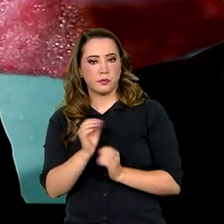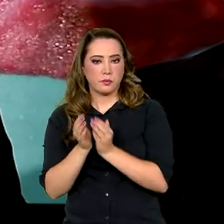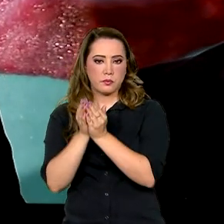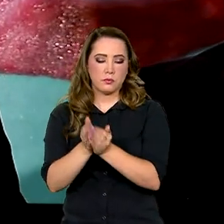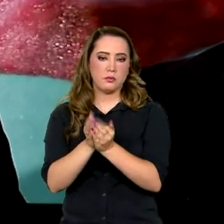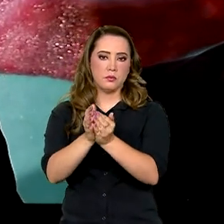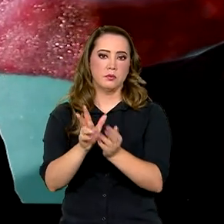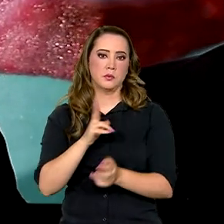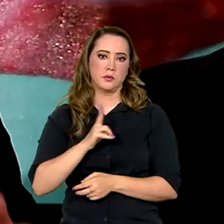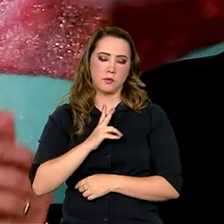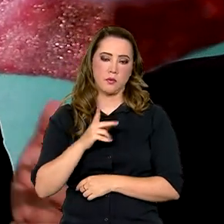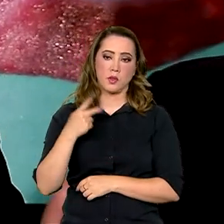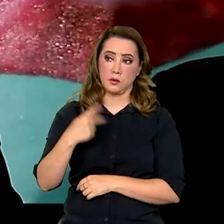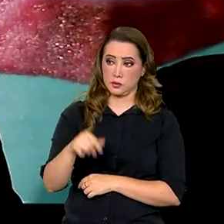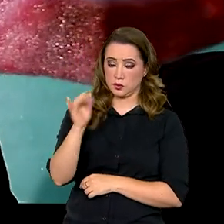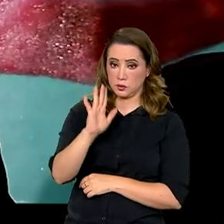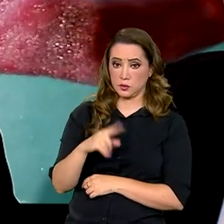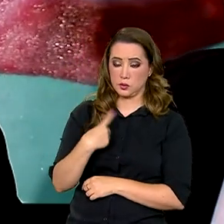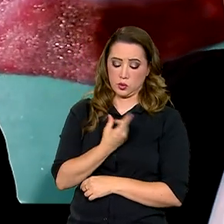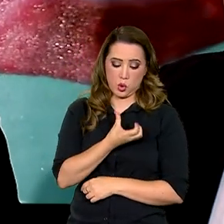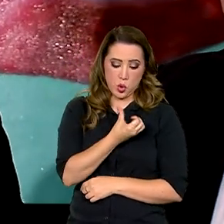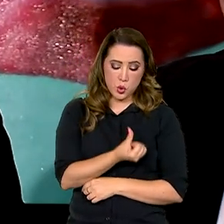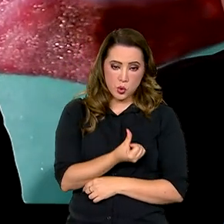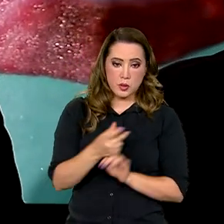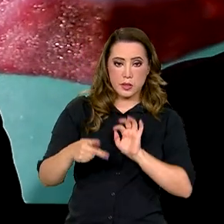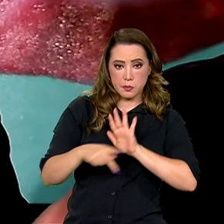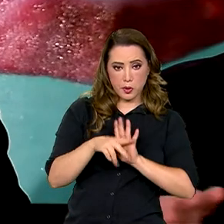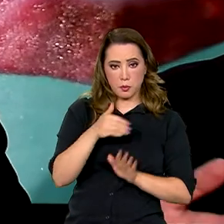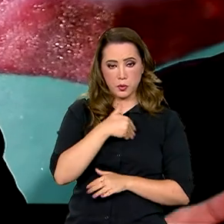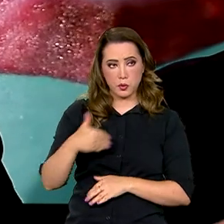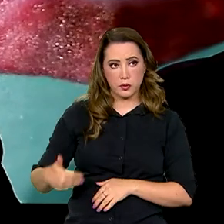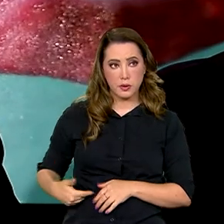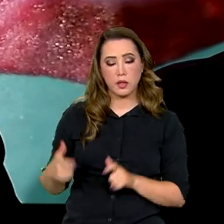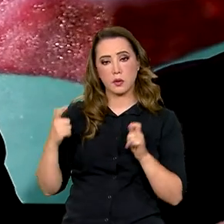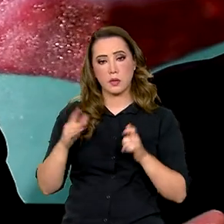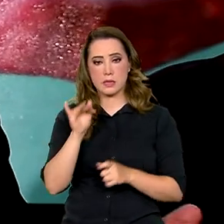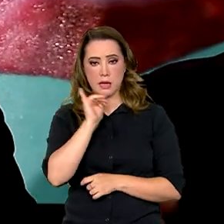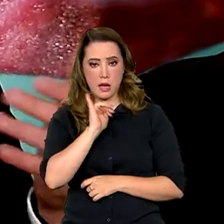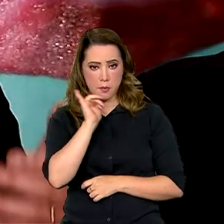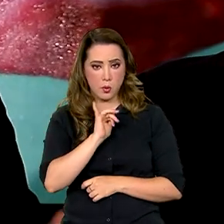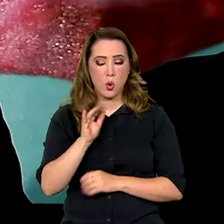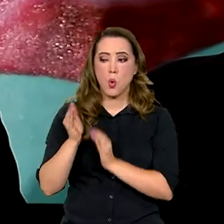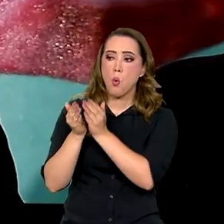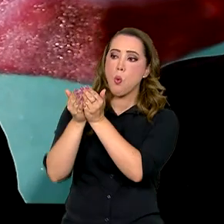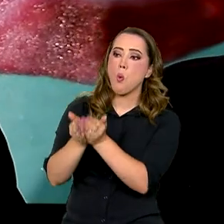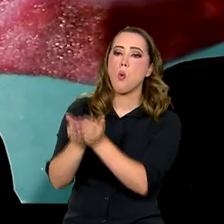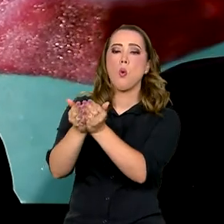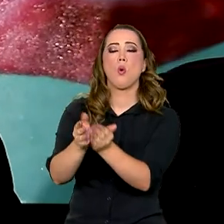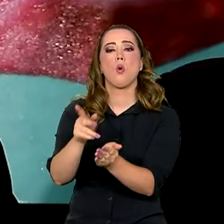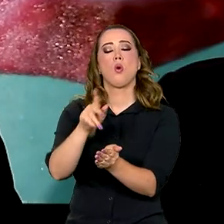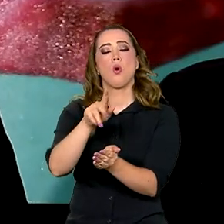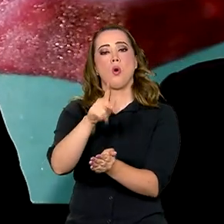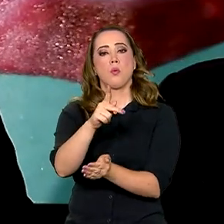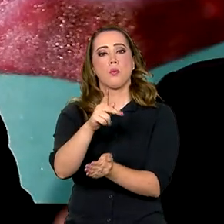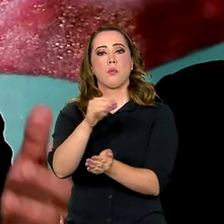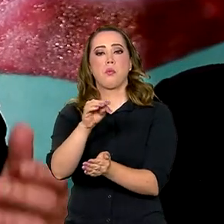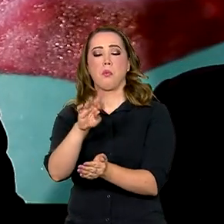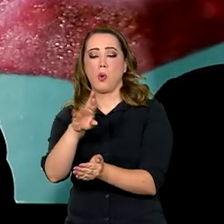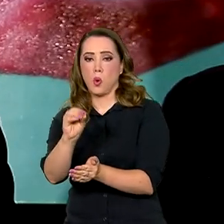privados e os nossos seis é fortes Públicos como Porto dos Santos que representa 30%